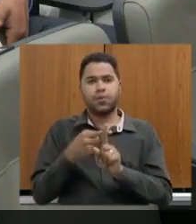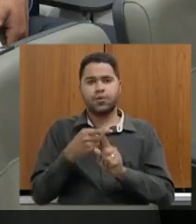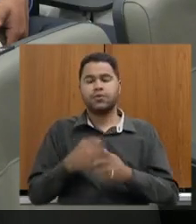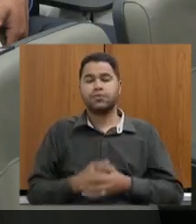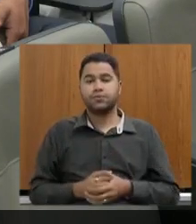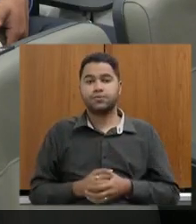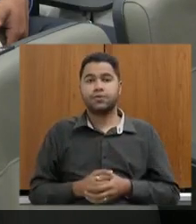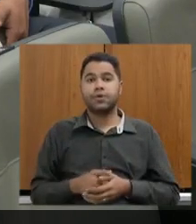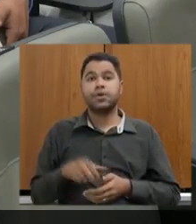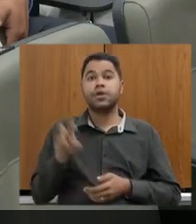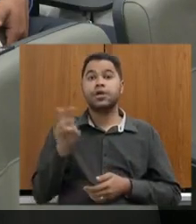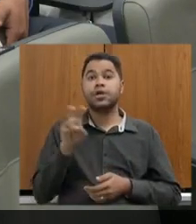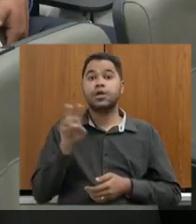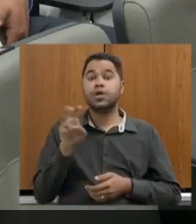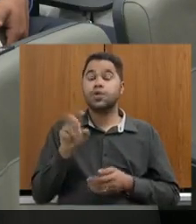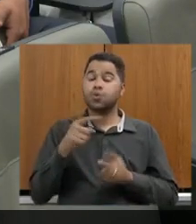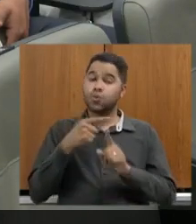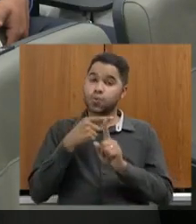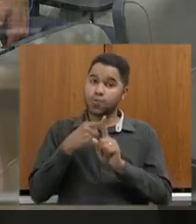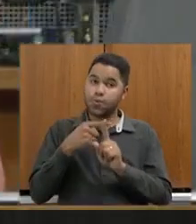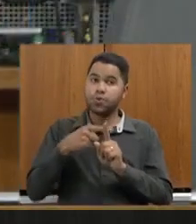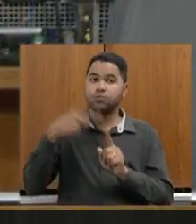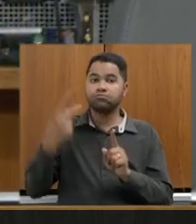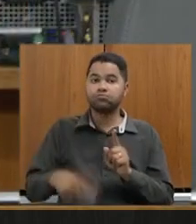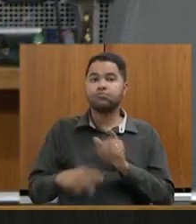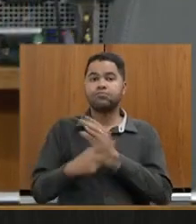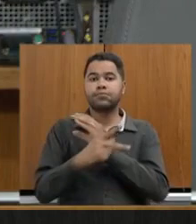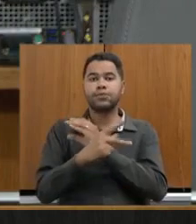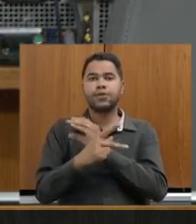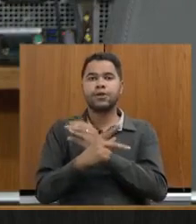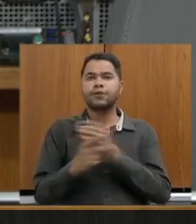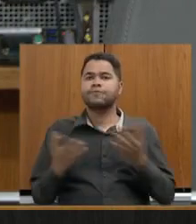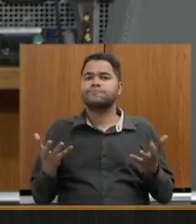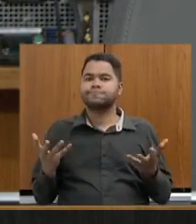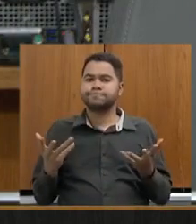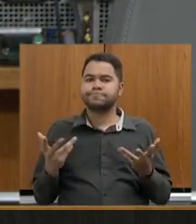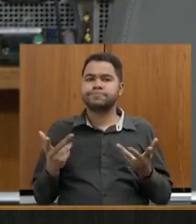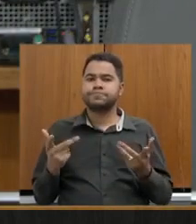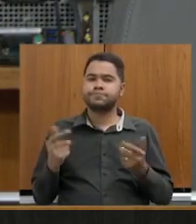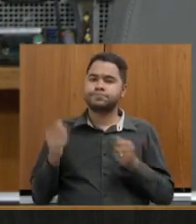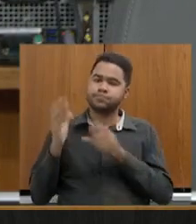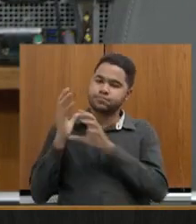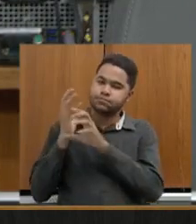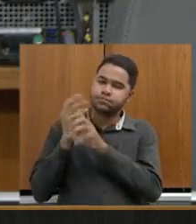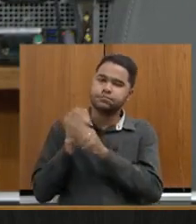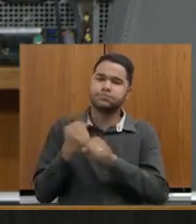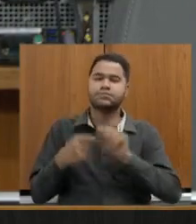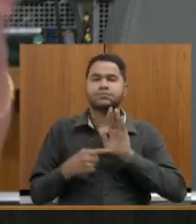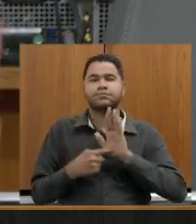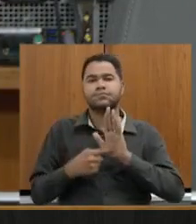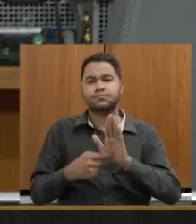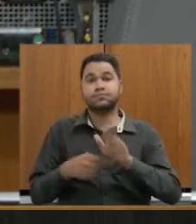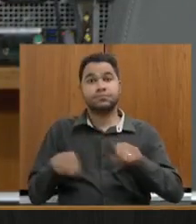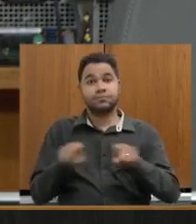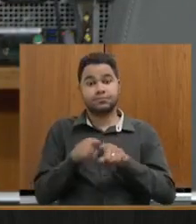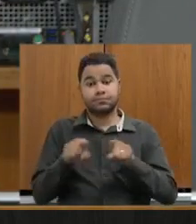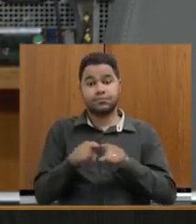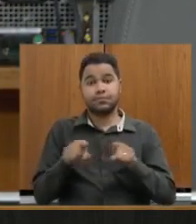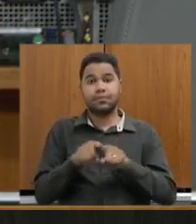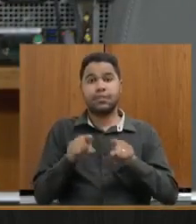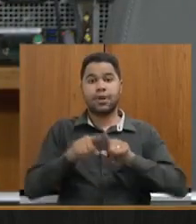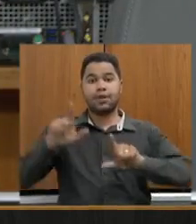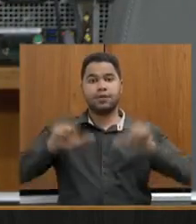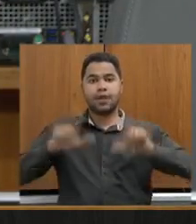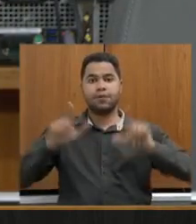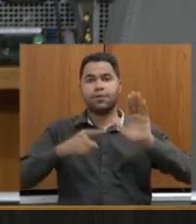mil quinto. Positivo da Polícia Civil são os excelentes resultados apresentados inclusive pela mídia